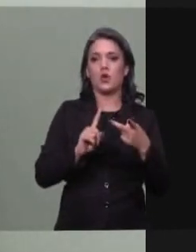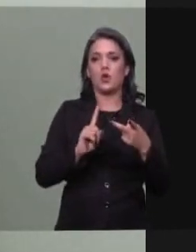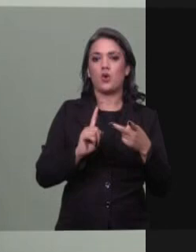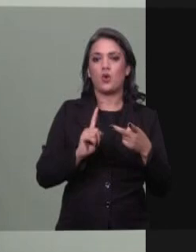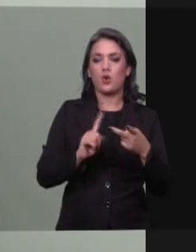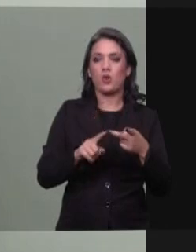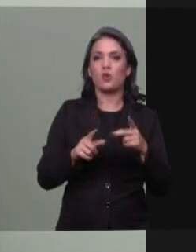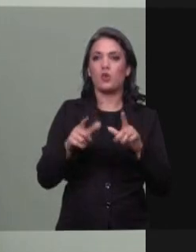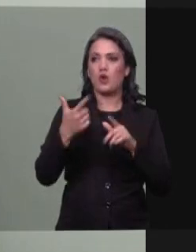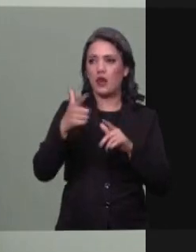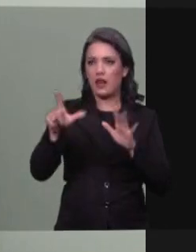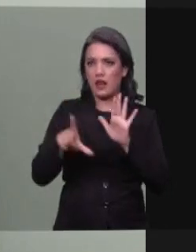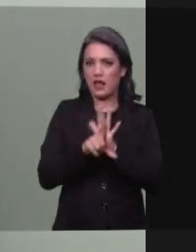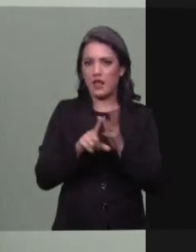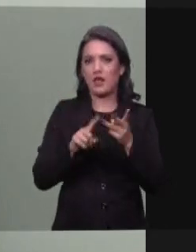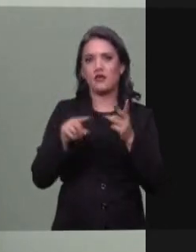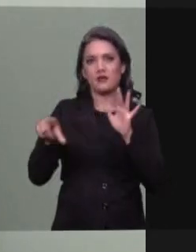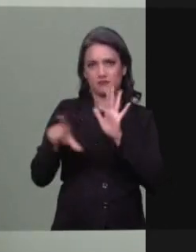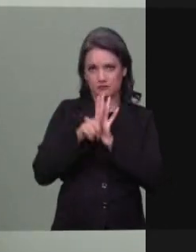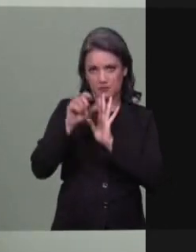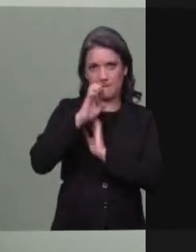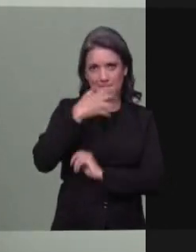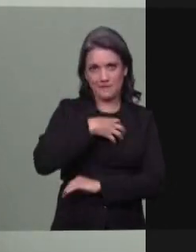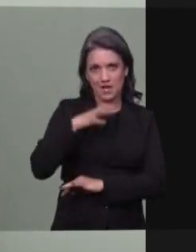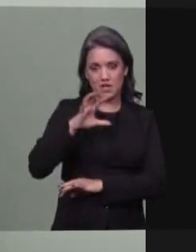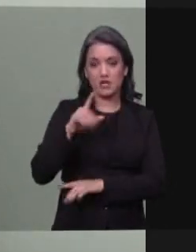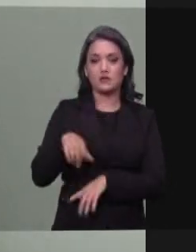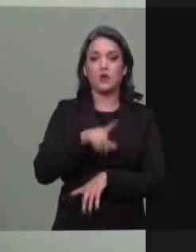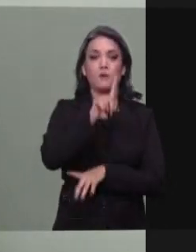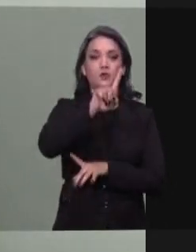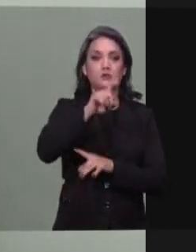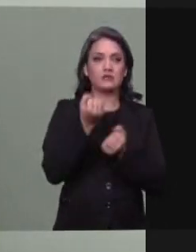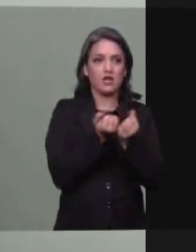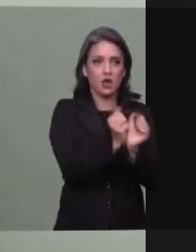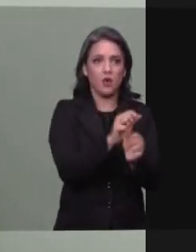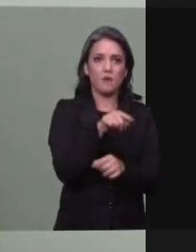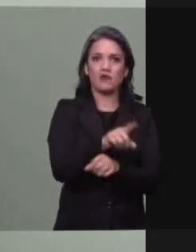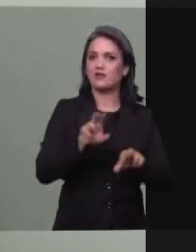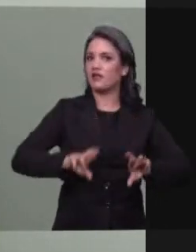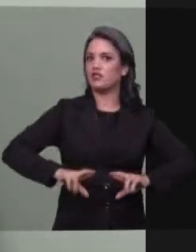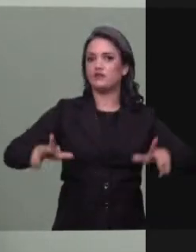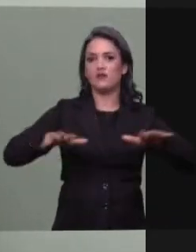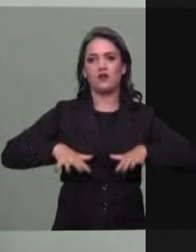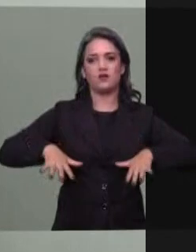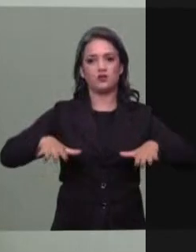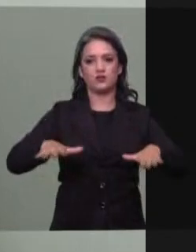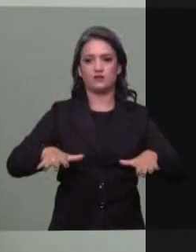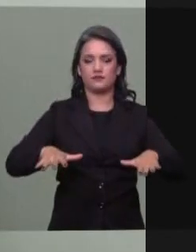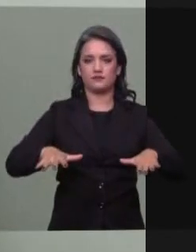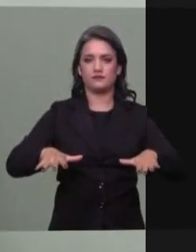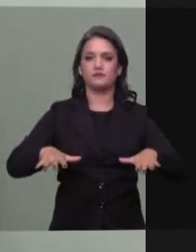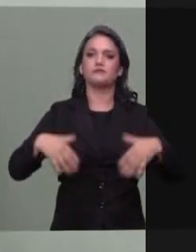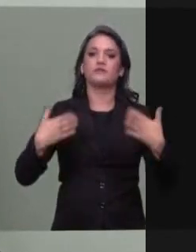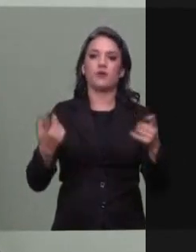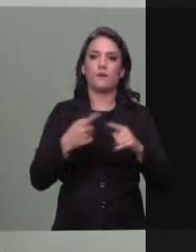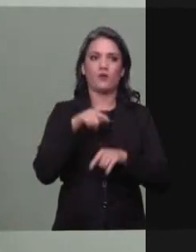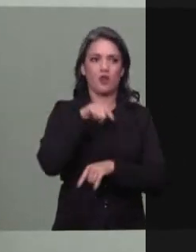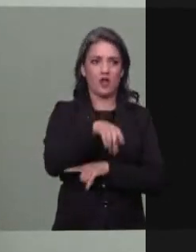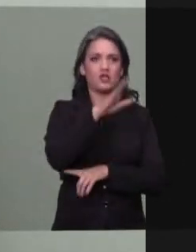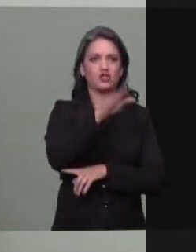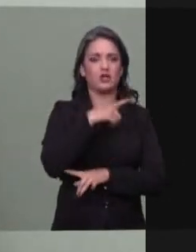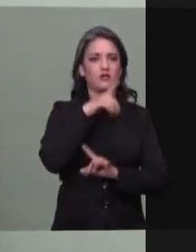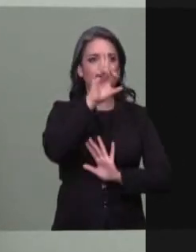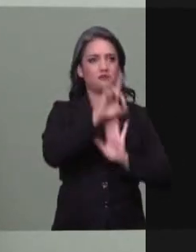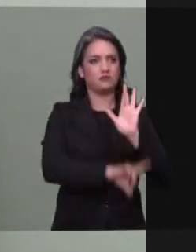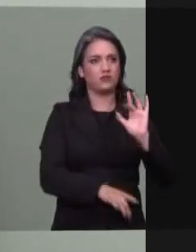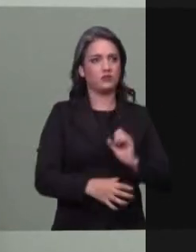cuidado nesta lei baiana, para os quilombolas realmente é diferenciado, porque aí há já um